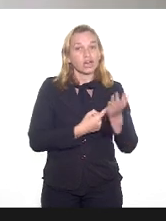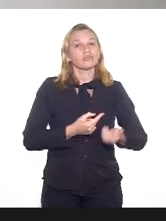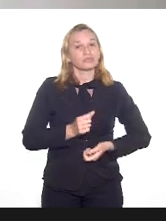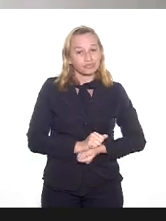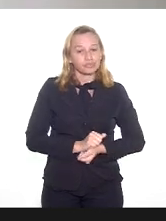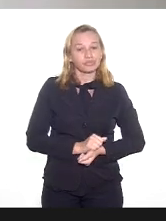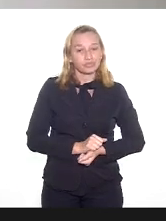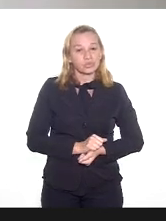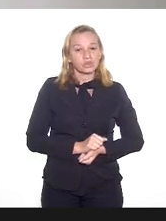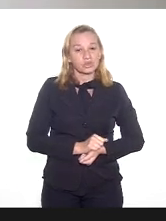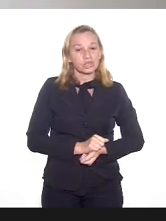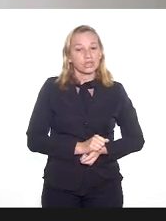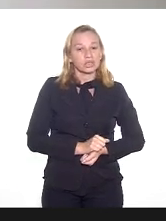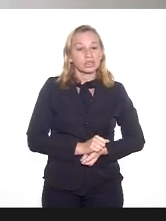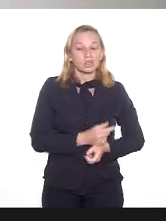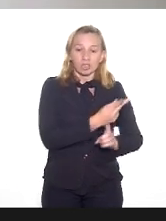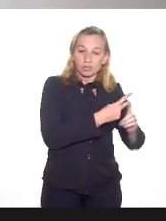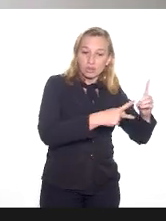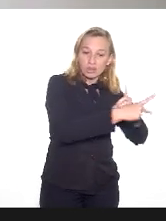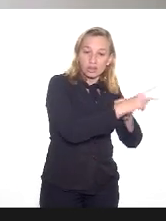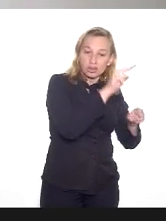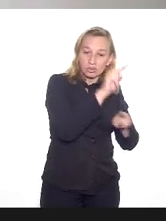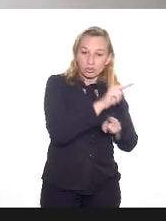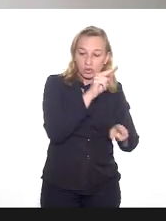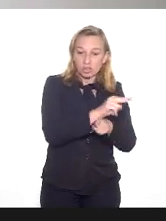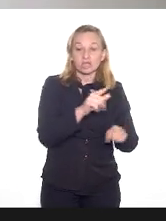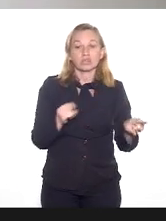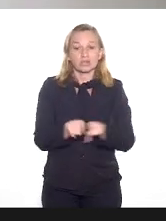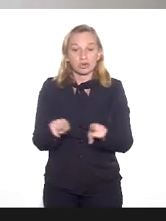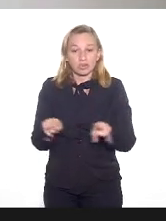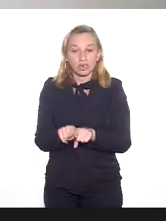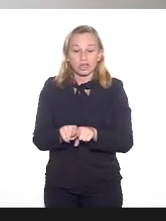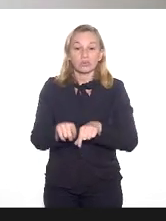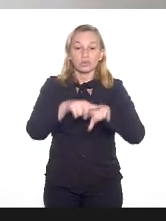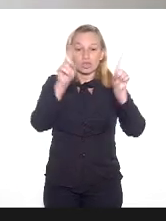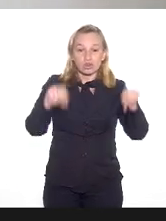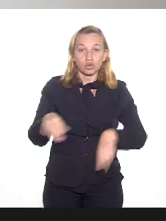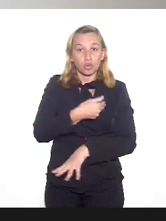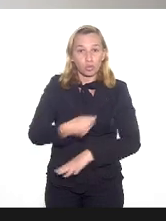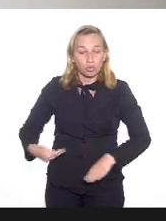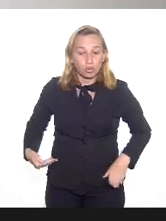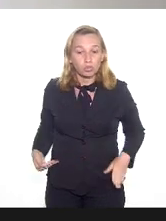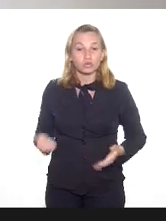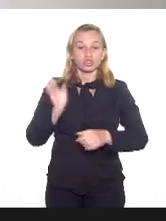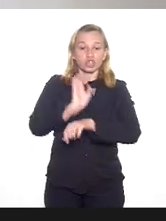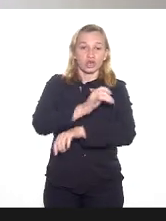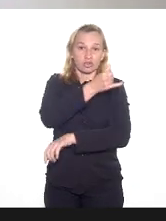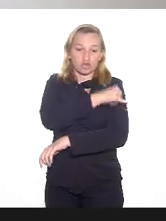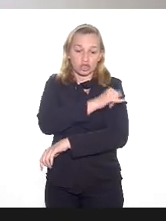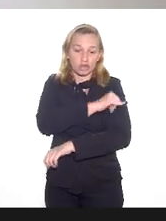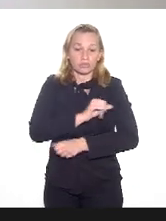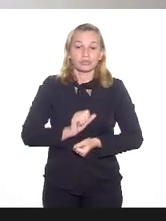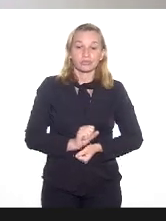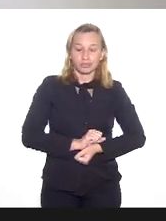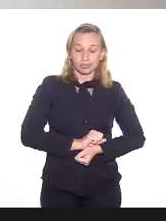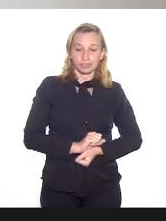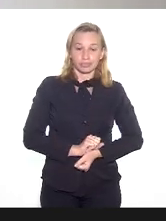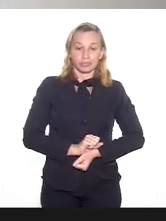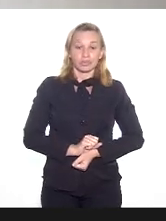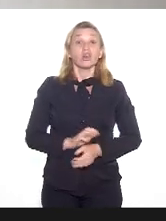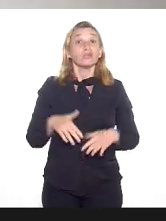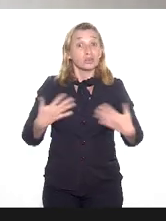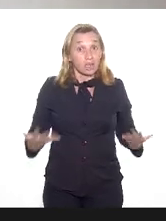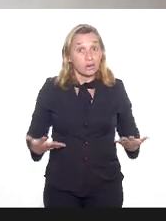a defender o Rio Previdência e a defender os servidores públicos do Estado do Rio de Janeiro.